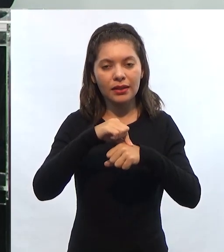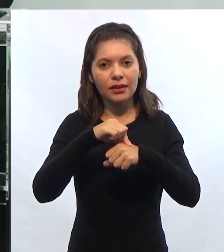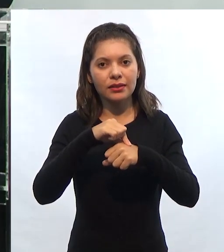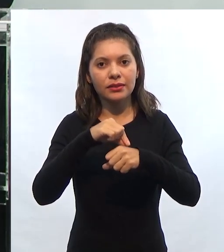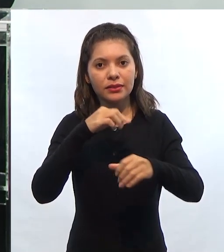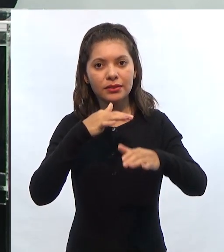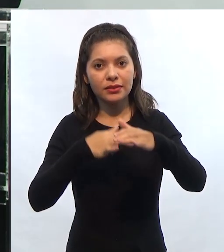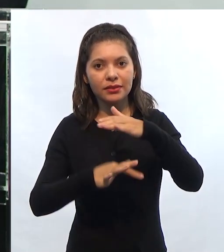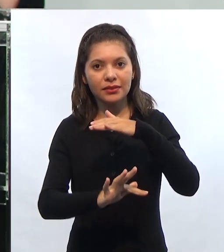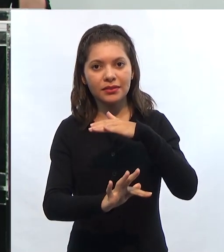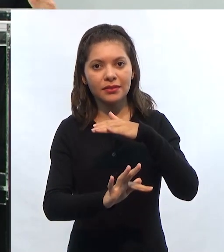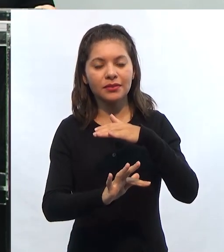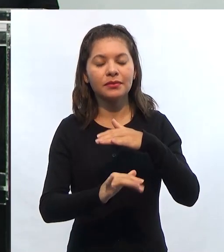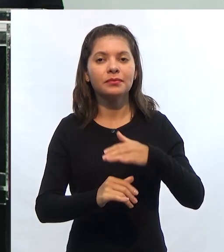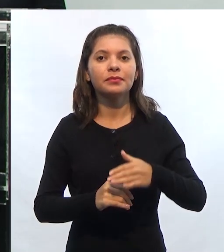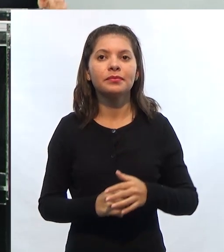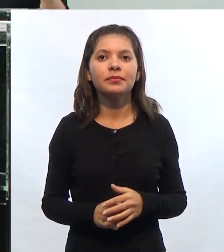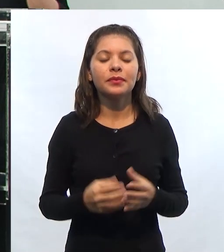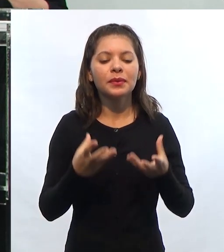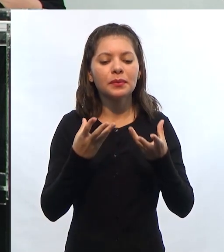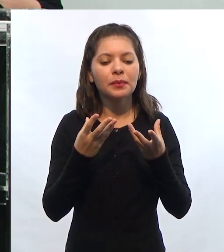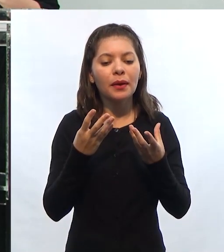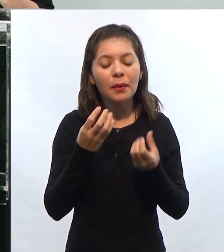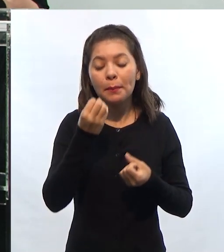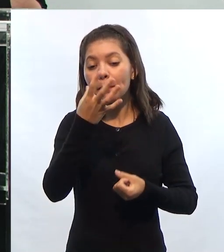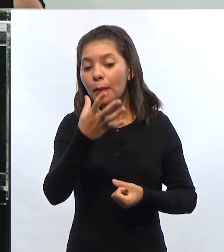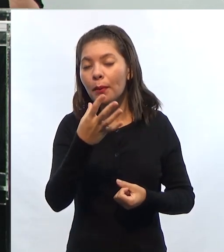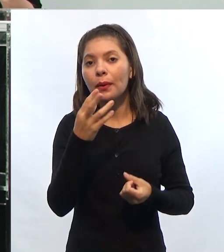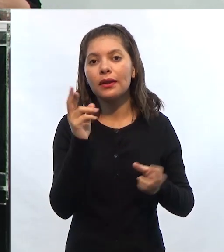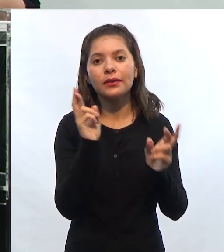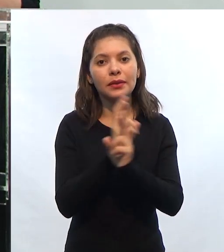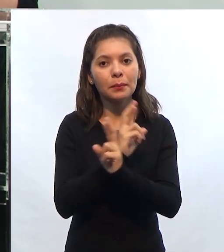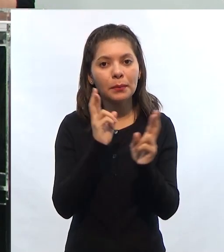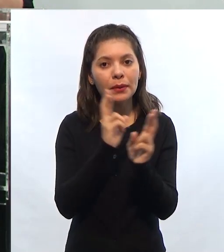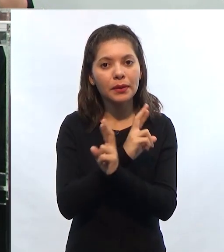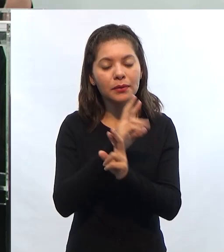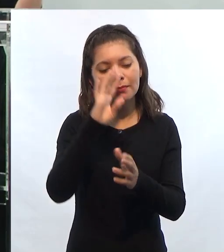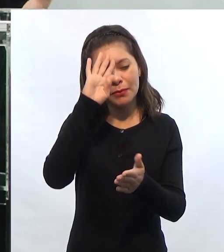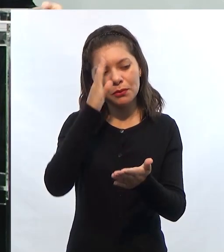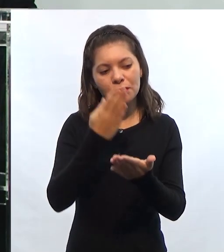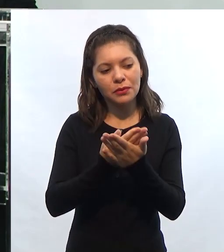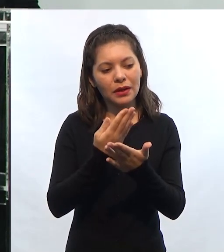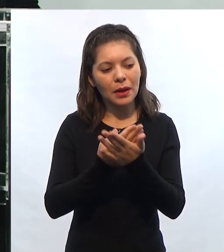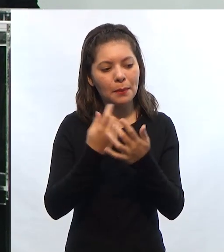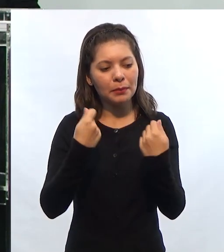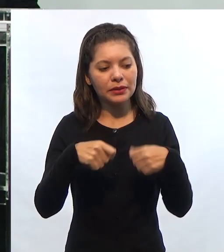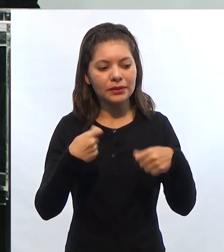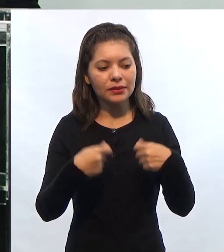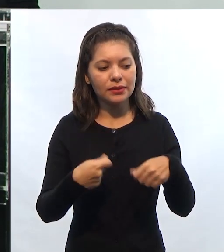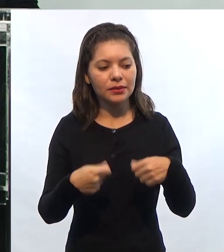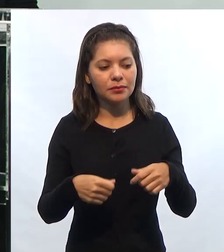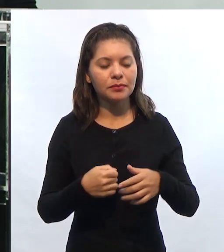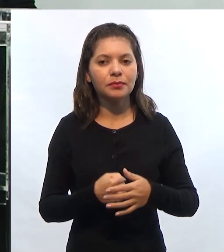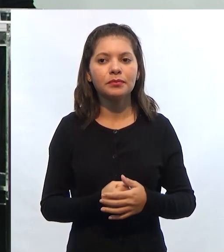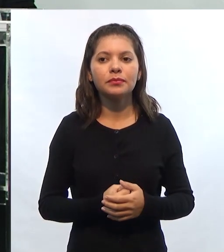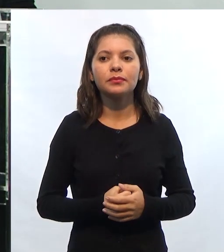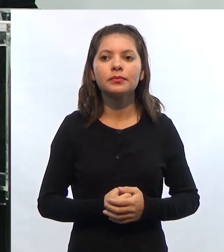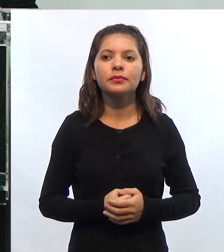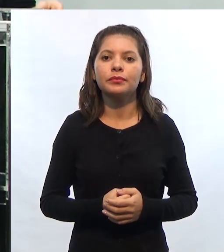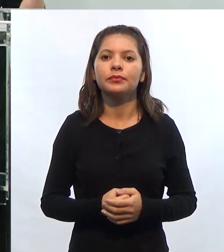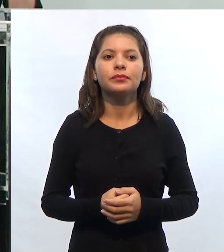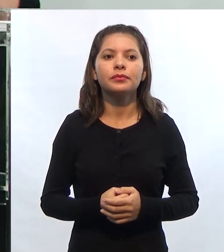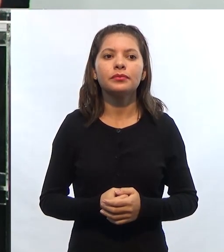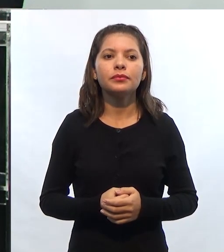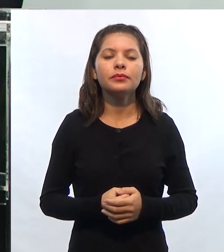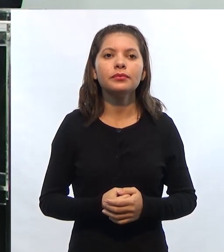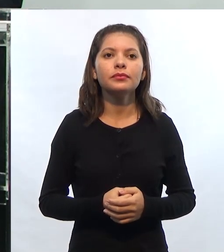são os meus fornecedores, né? Então, eu tenho que ter um bom relacionamento com eles têm que ser confiáveis. Aí eu tenho os intermediários, que muitas vezes